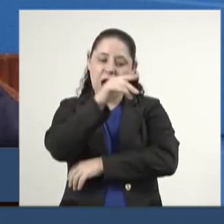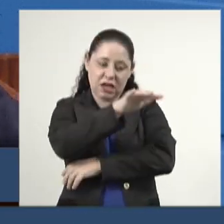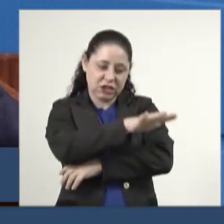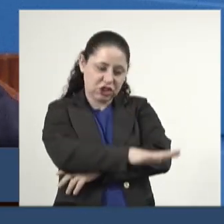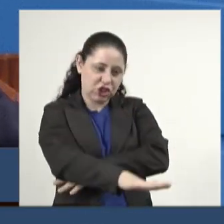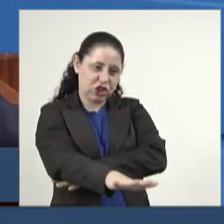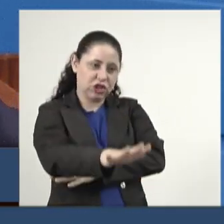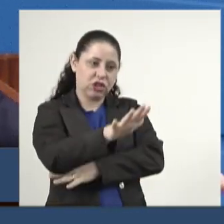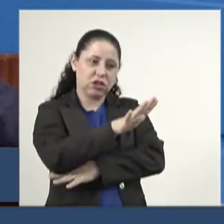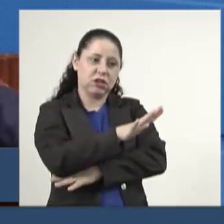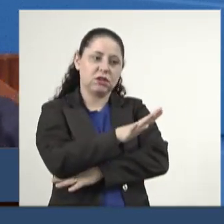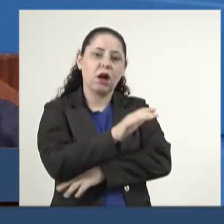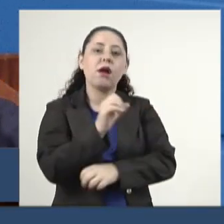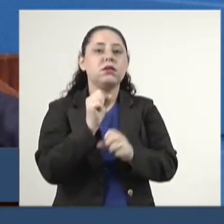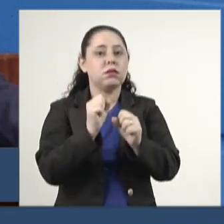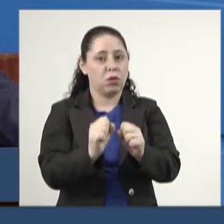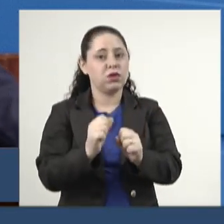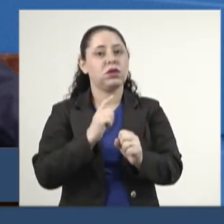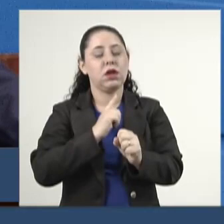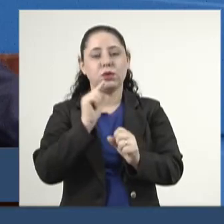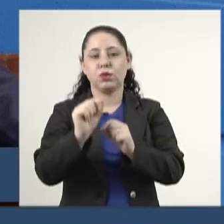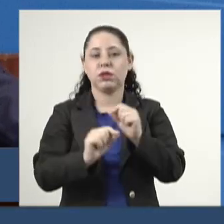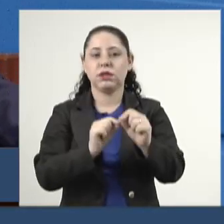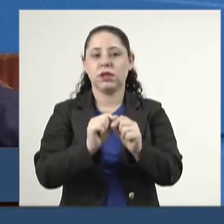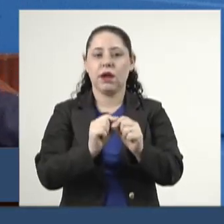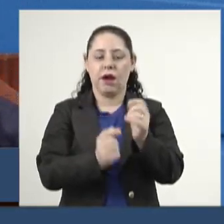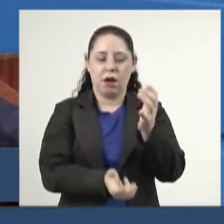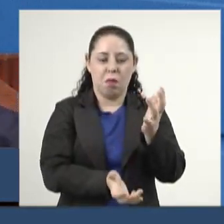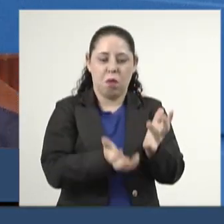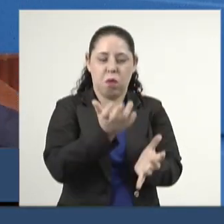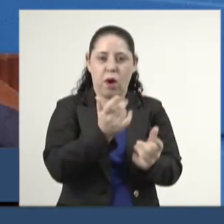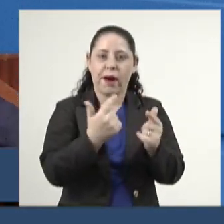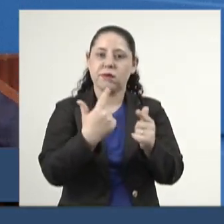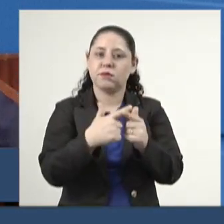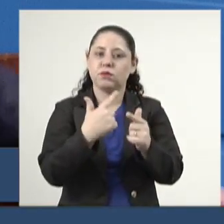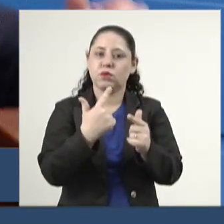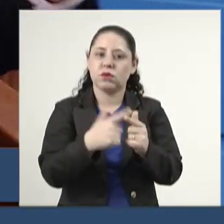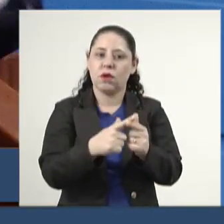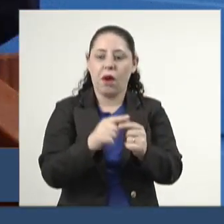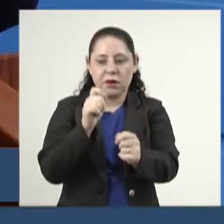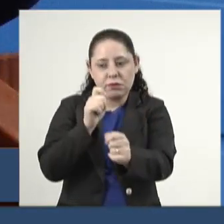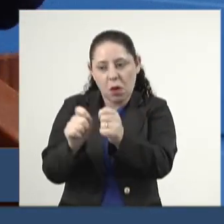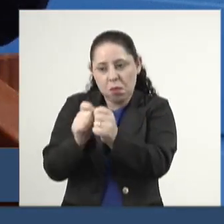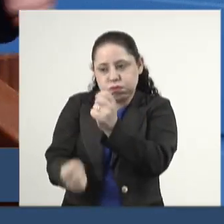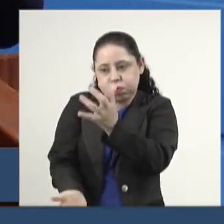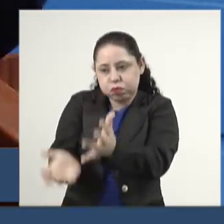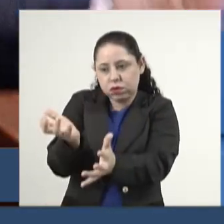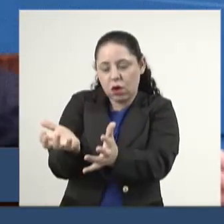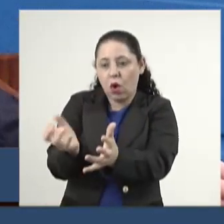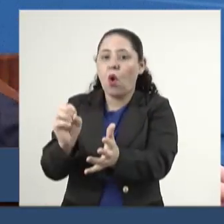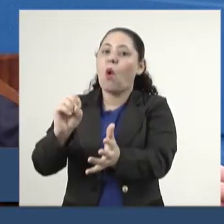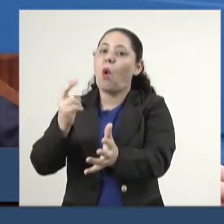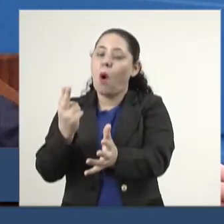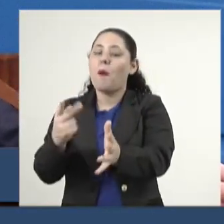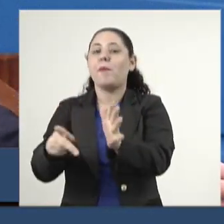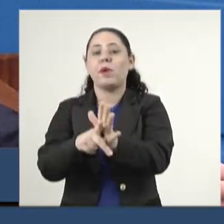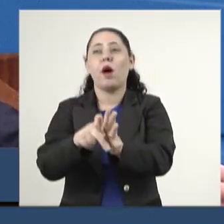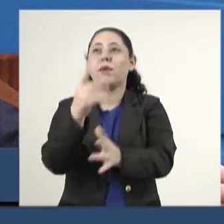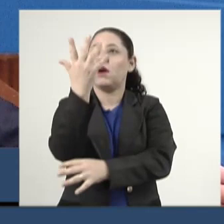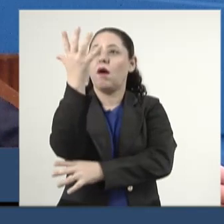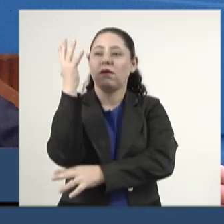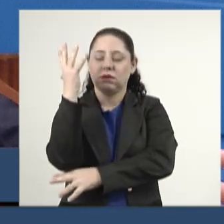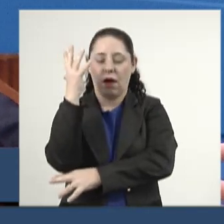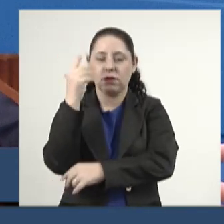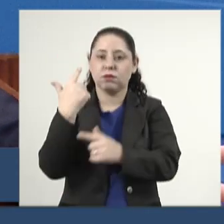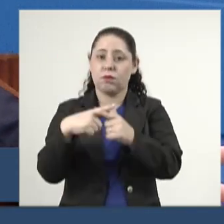região pode ter incêndio provocado, mas podem ter também fenômenos naturais que